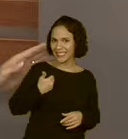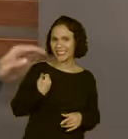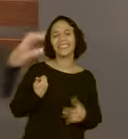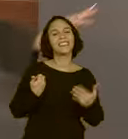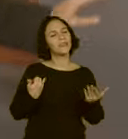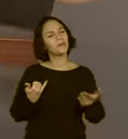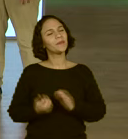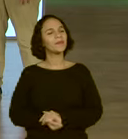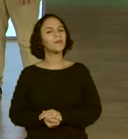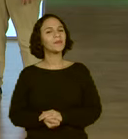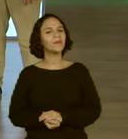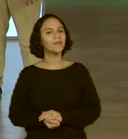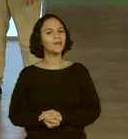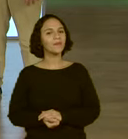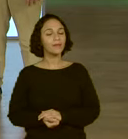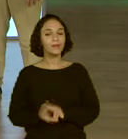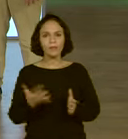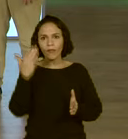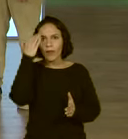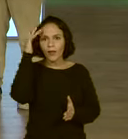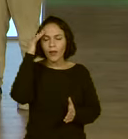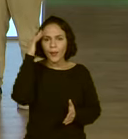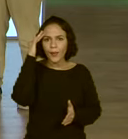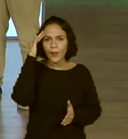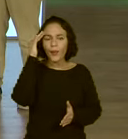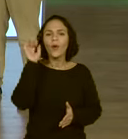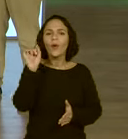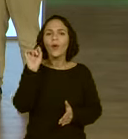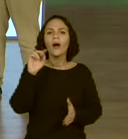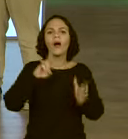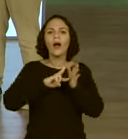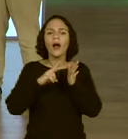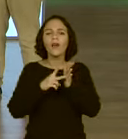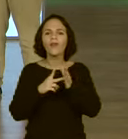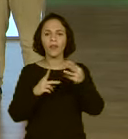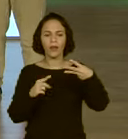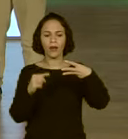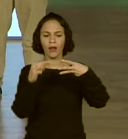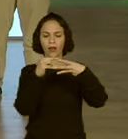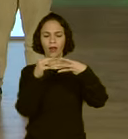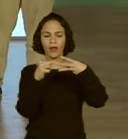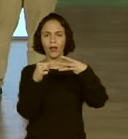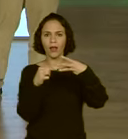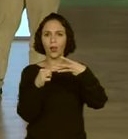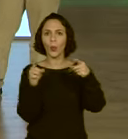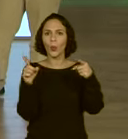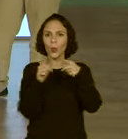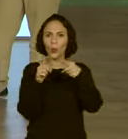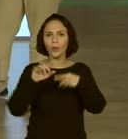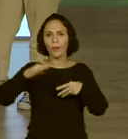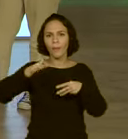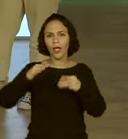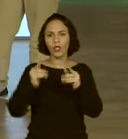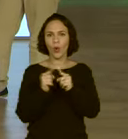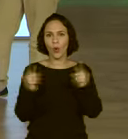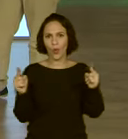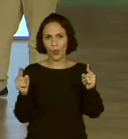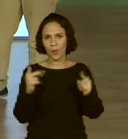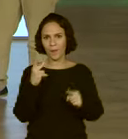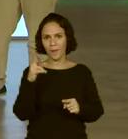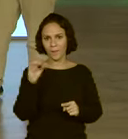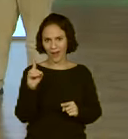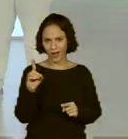médio prazo. Bom, entenderam então a ideia do curto, médio e longo prazo? E o que é uma estimativa?